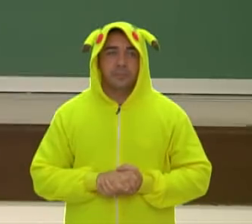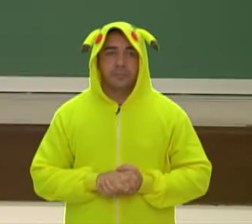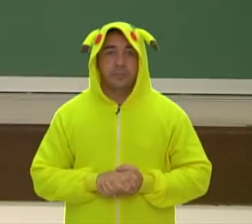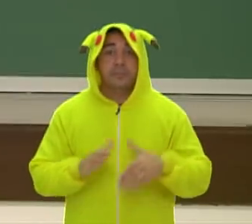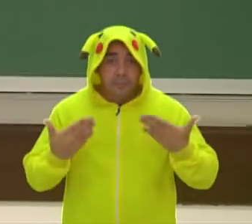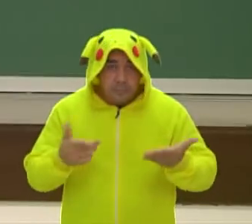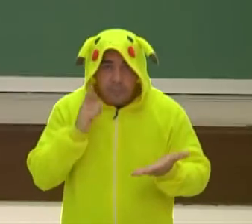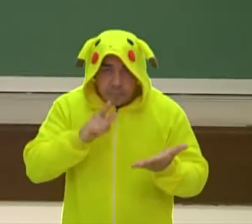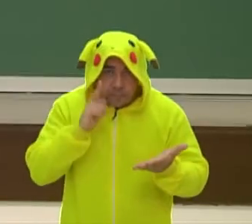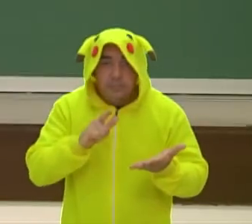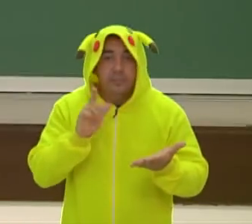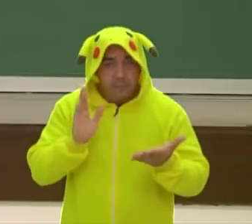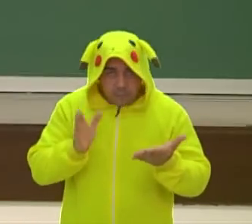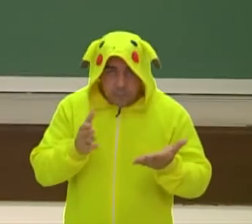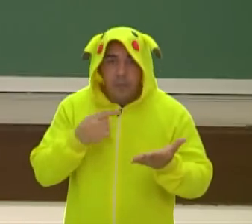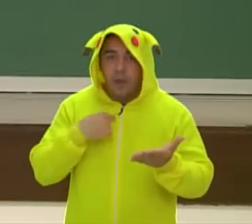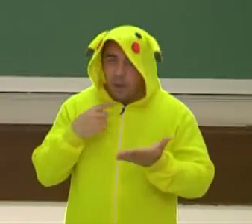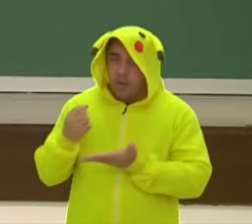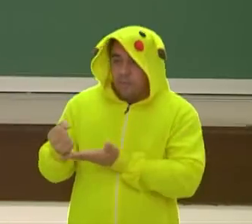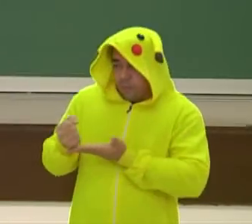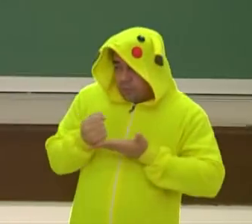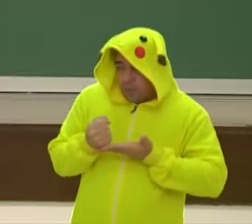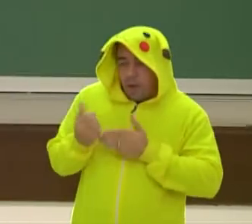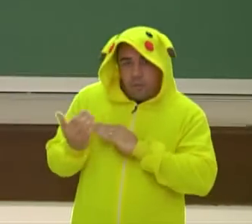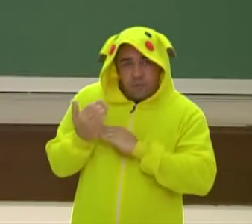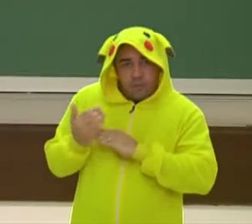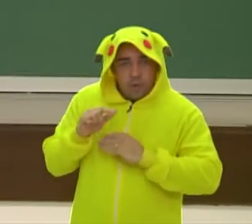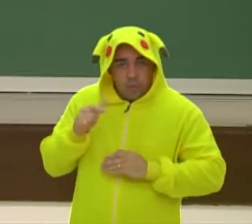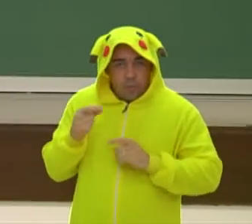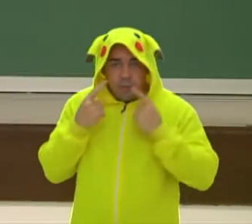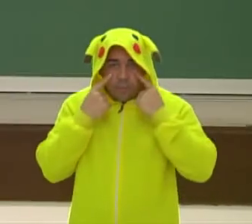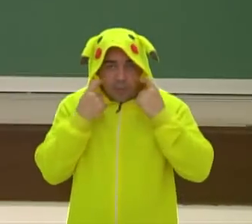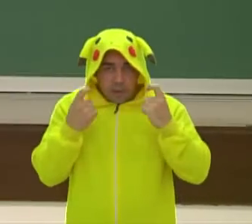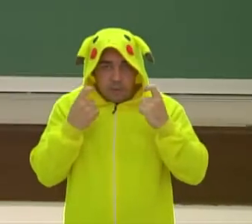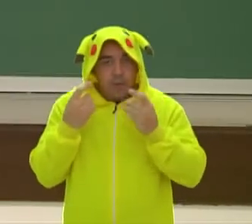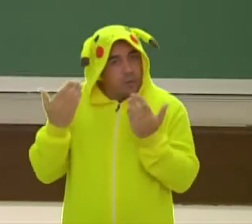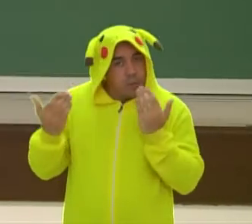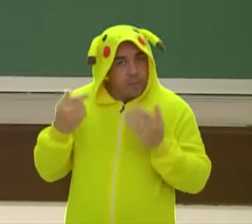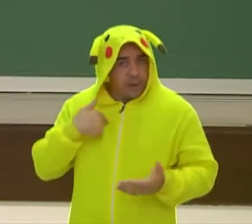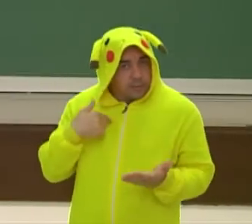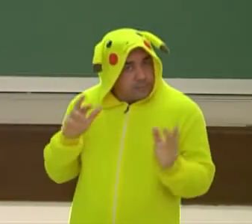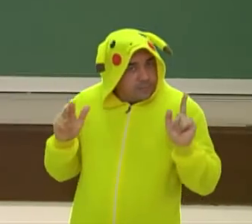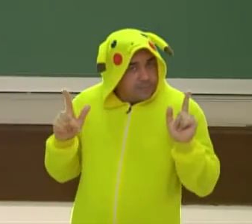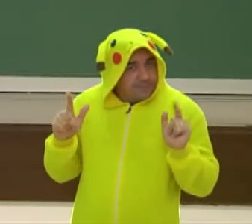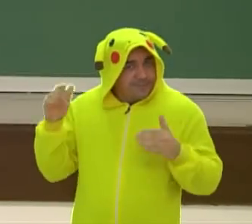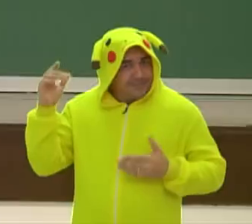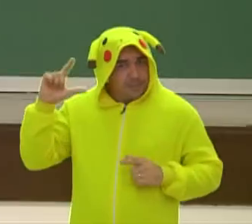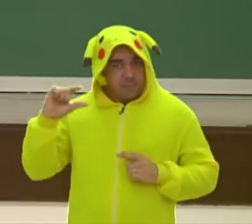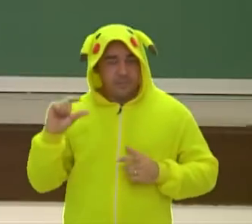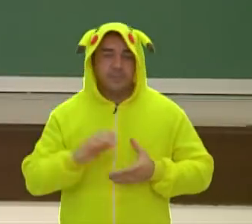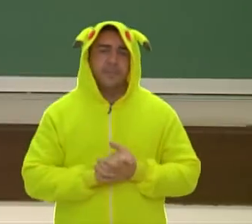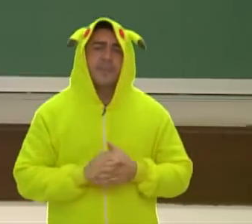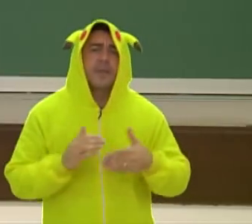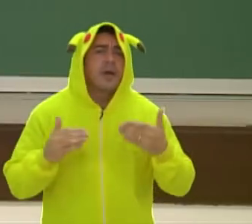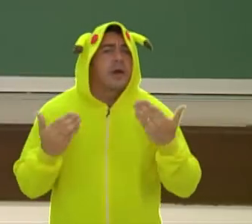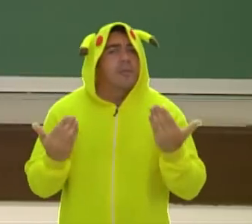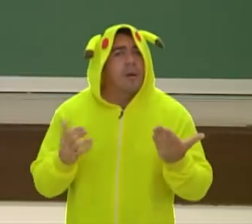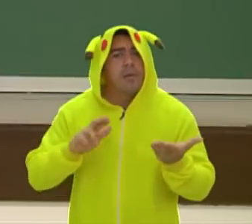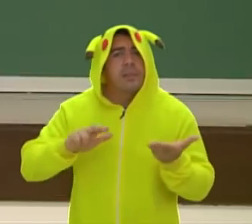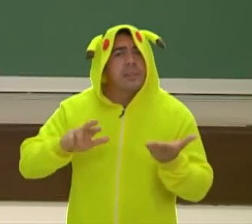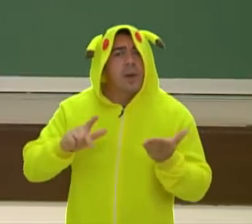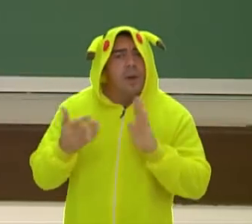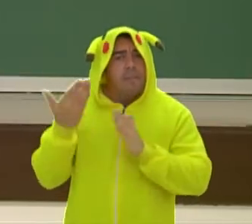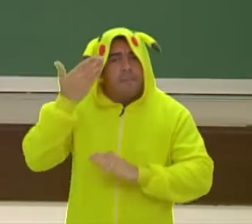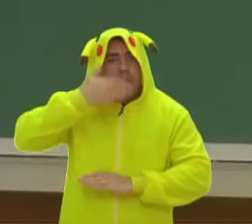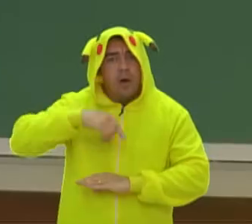E aí, gente, conseguiram? Fui até buscar a ajuda de um outro Pikachu aqui, né, um mini, comparado com o Thiago aqui embaixo. Vamos lá. Qual que não é evidência